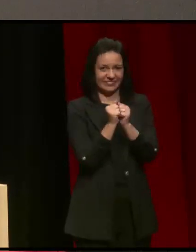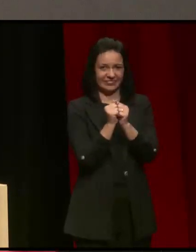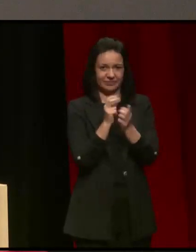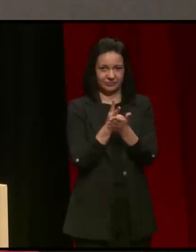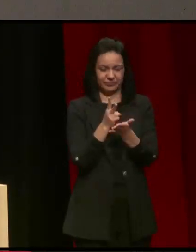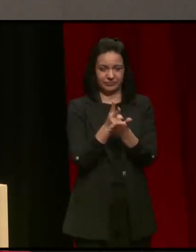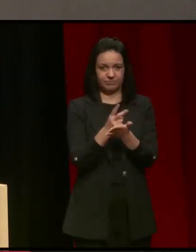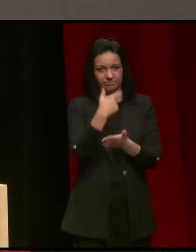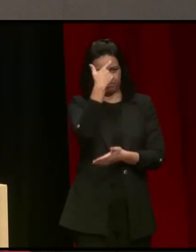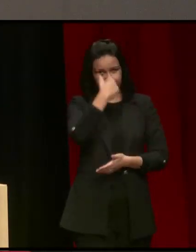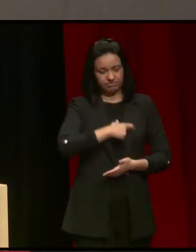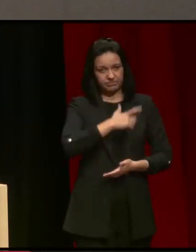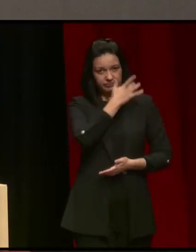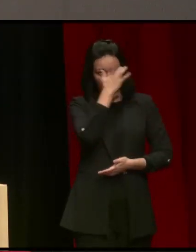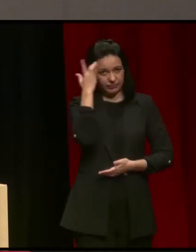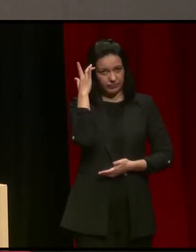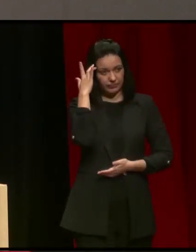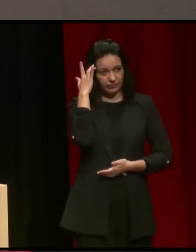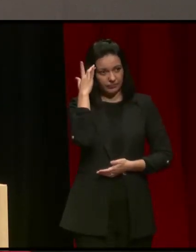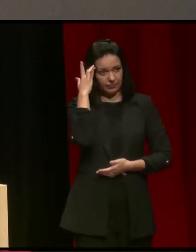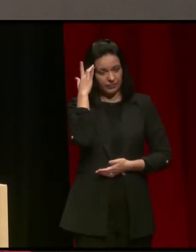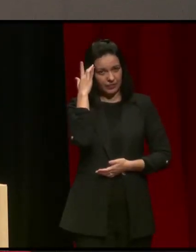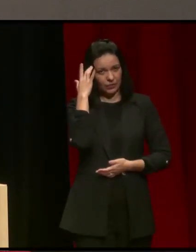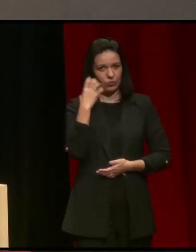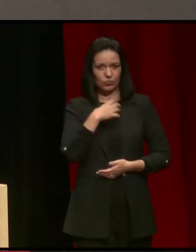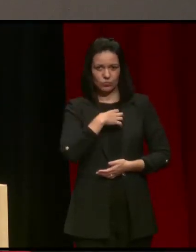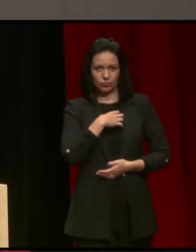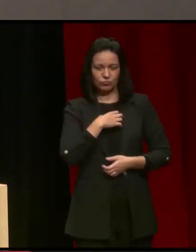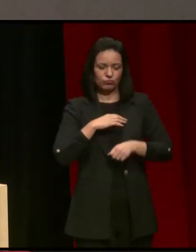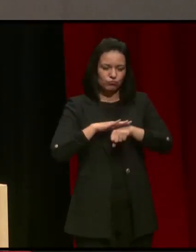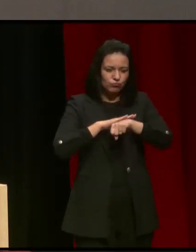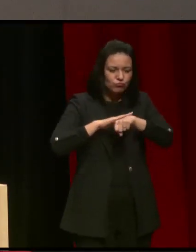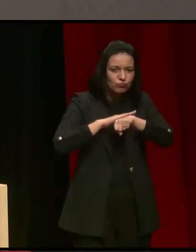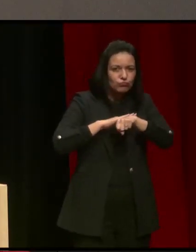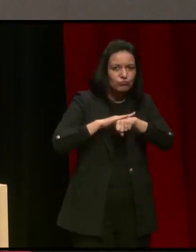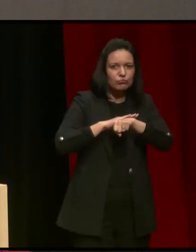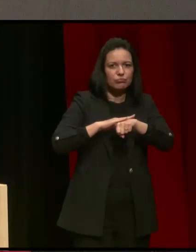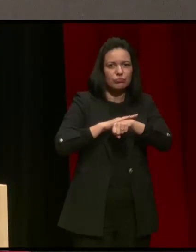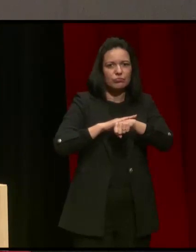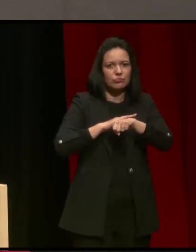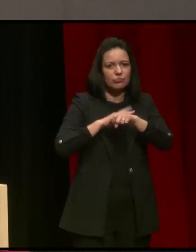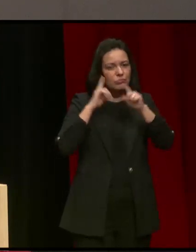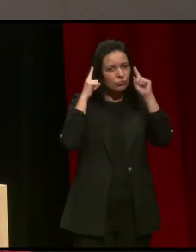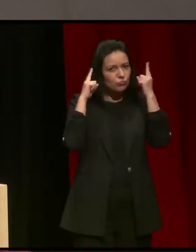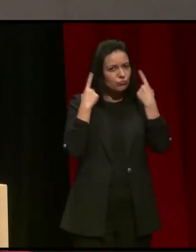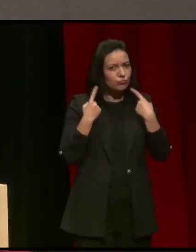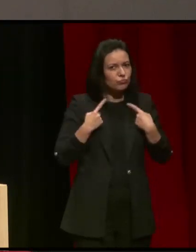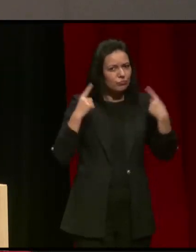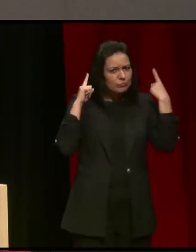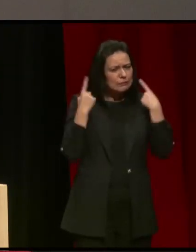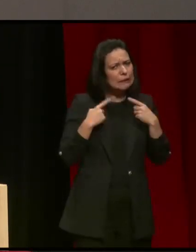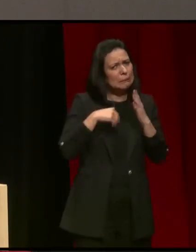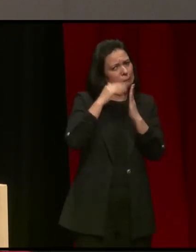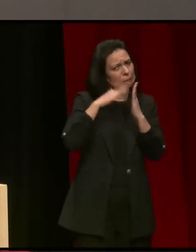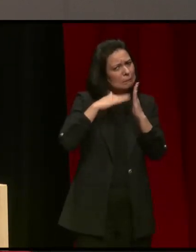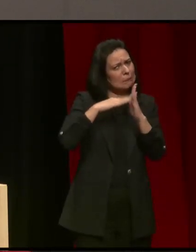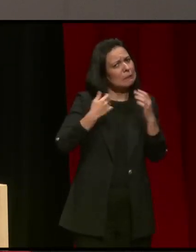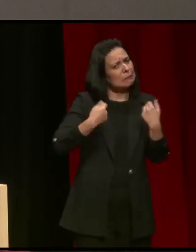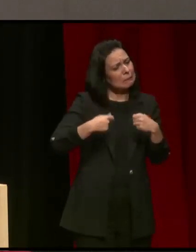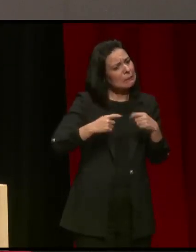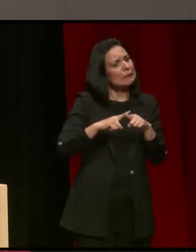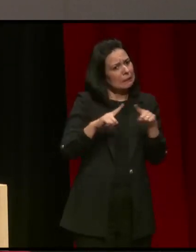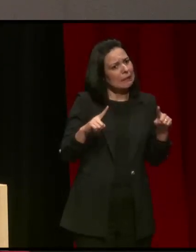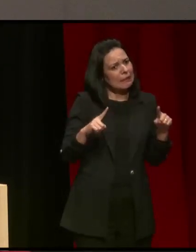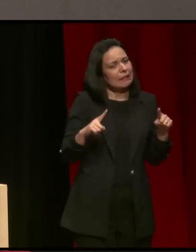Eu sou uma pessoa morena, cabelos caracolados. Ai, gente, eu preciso pintar, mas tá meio